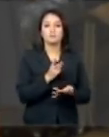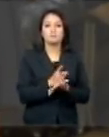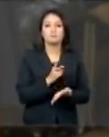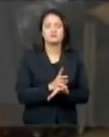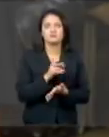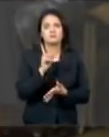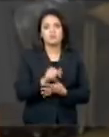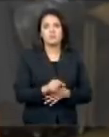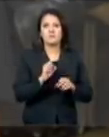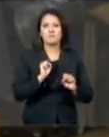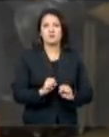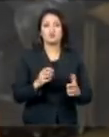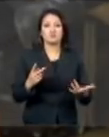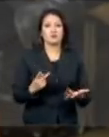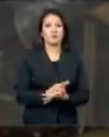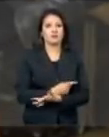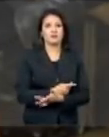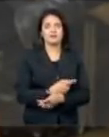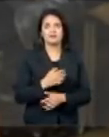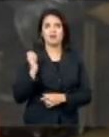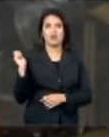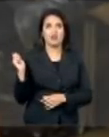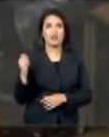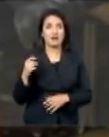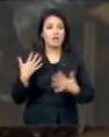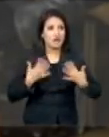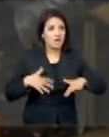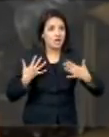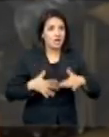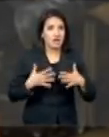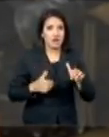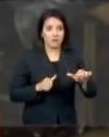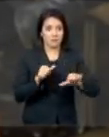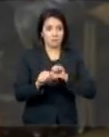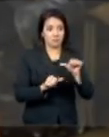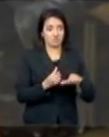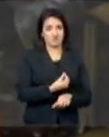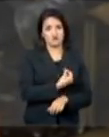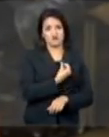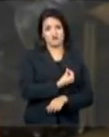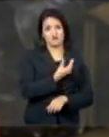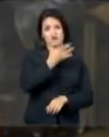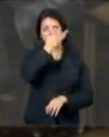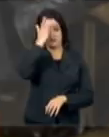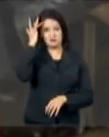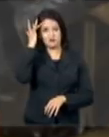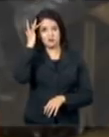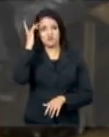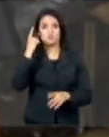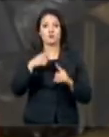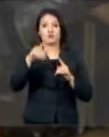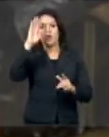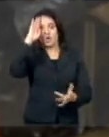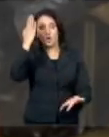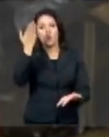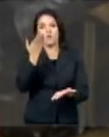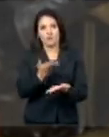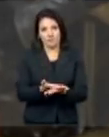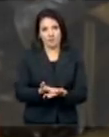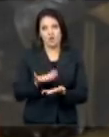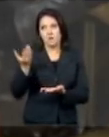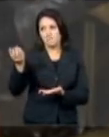grave modificação das condições de vida dos beneficiários que confiaram que as vantagens